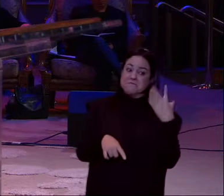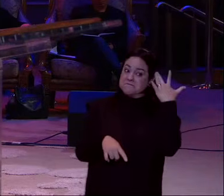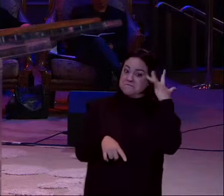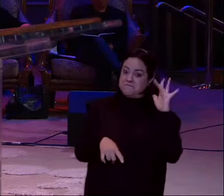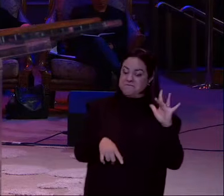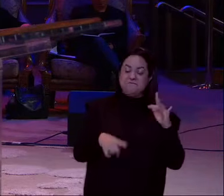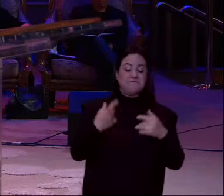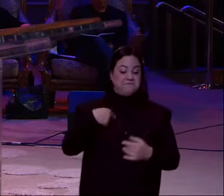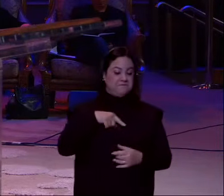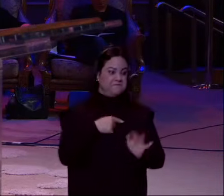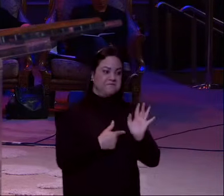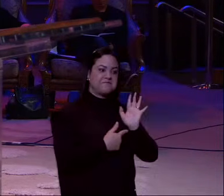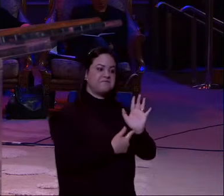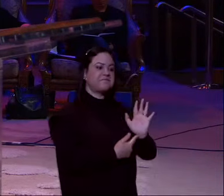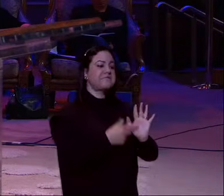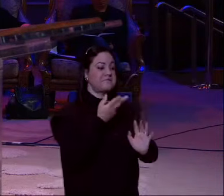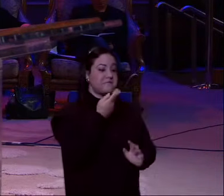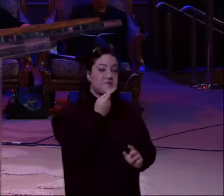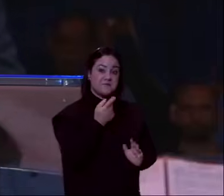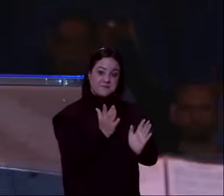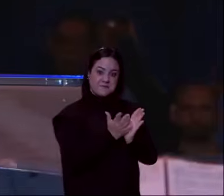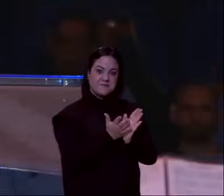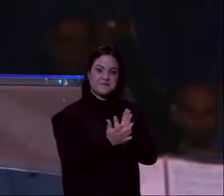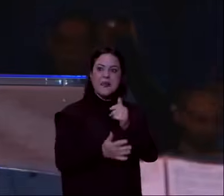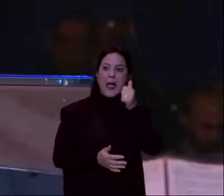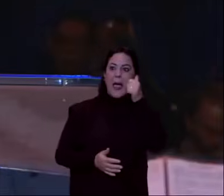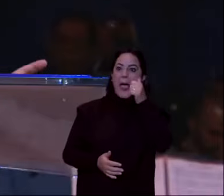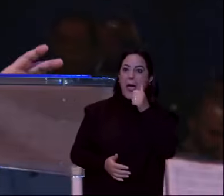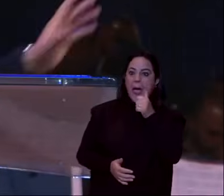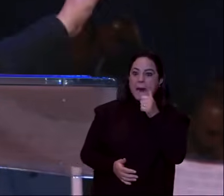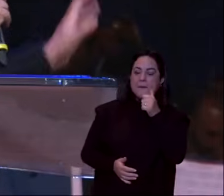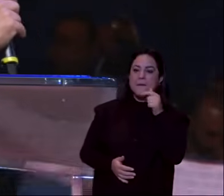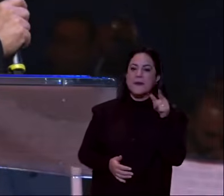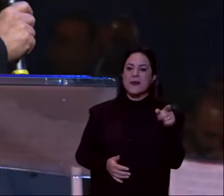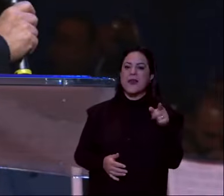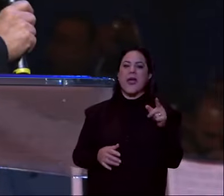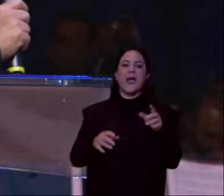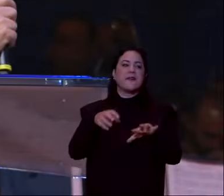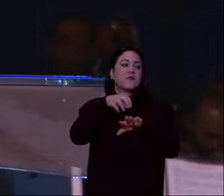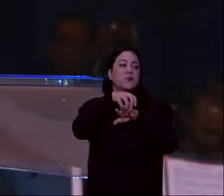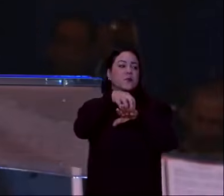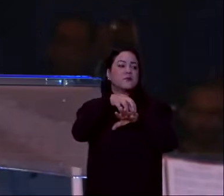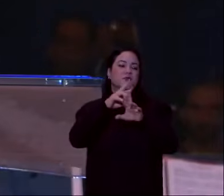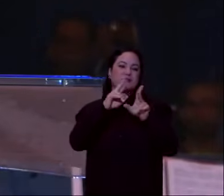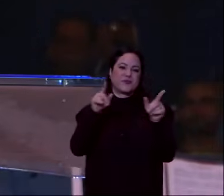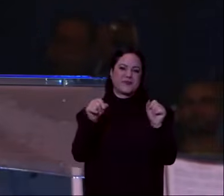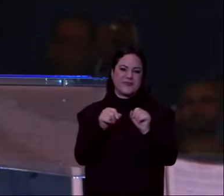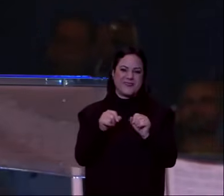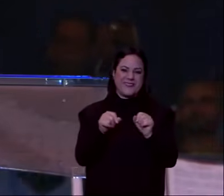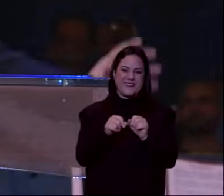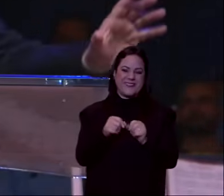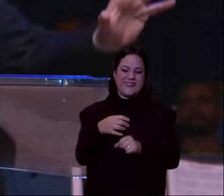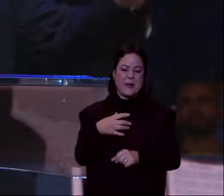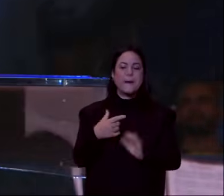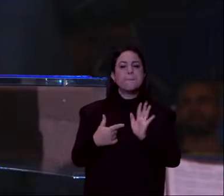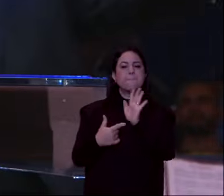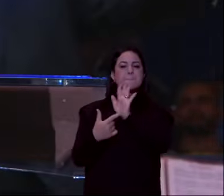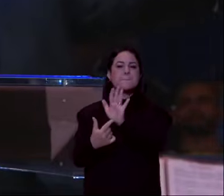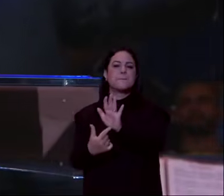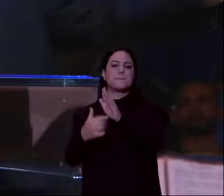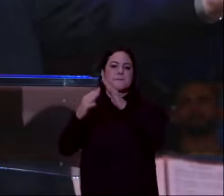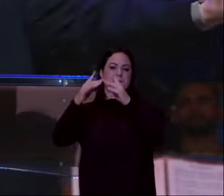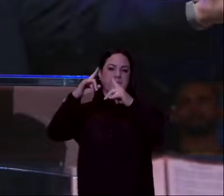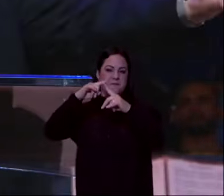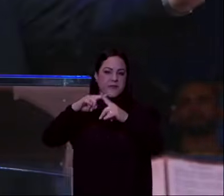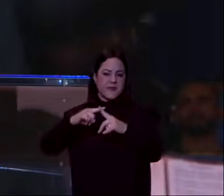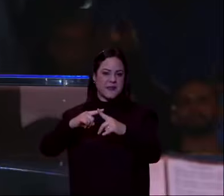nos identificamos com aquela mulher, e ela começou a fazer um turismo diferente. E ela mostrou uma